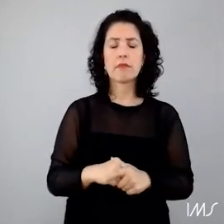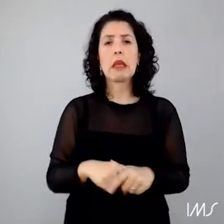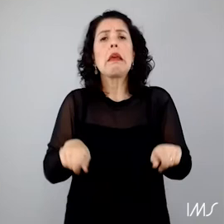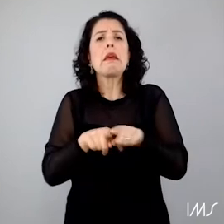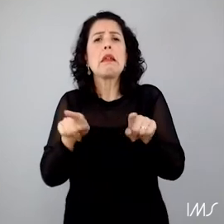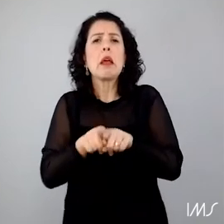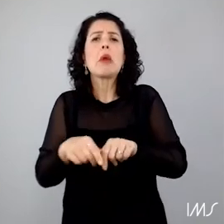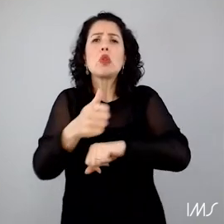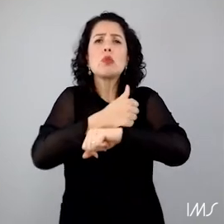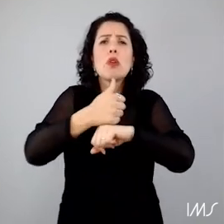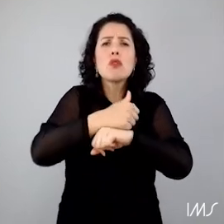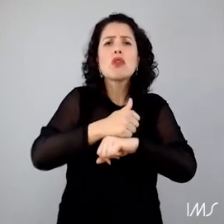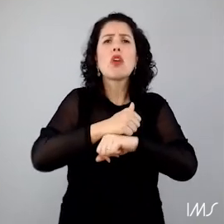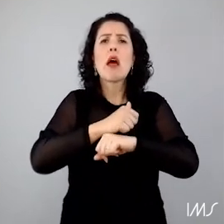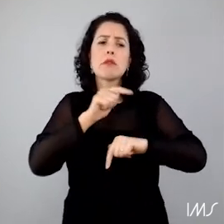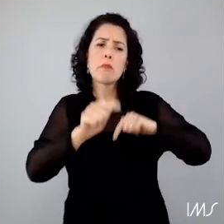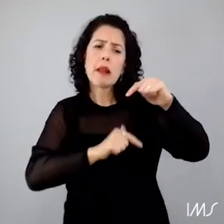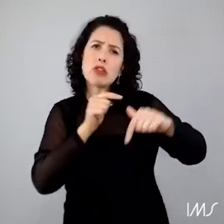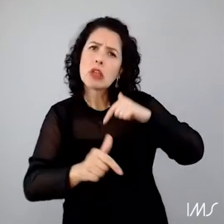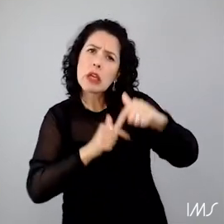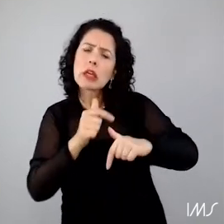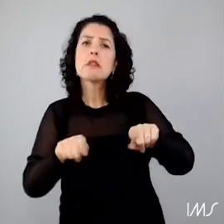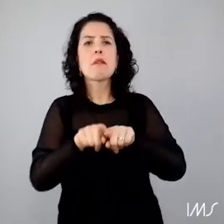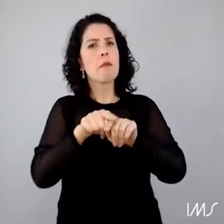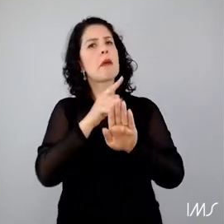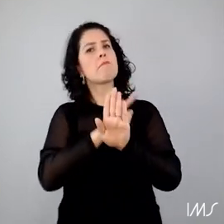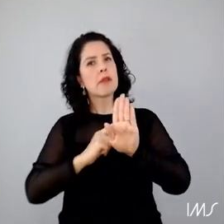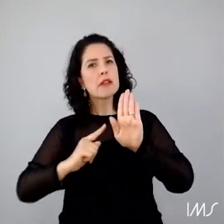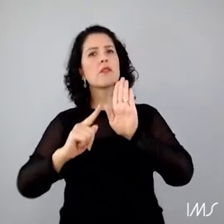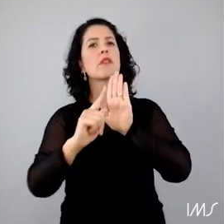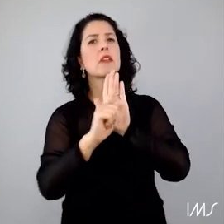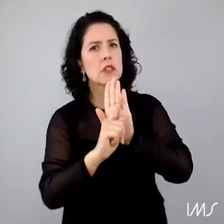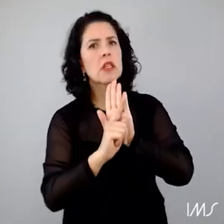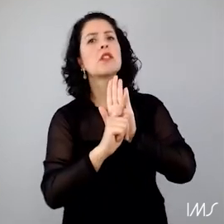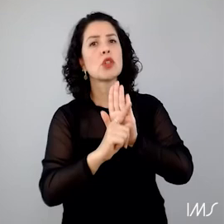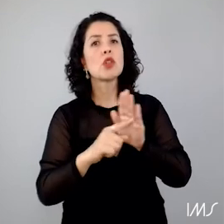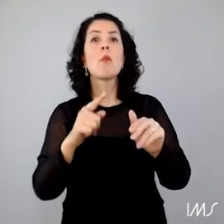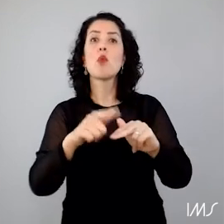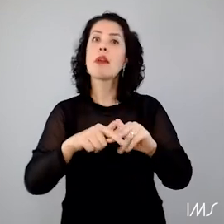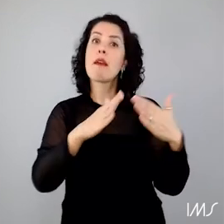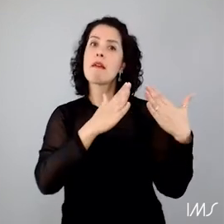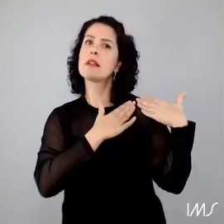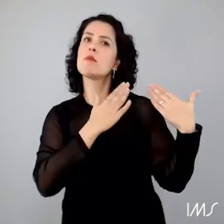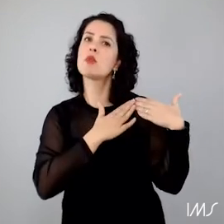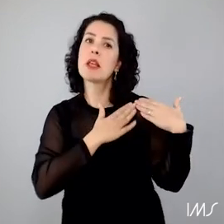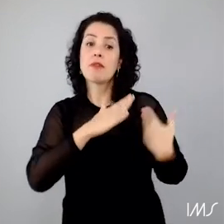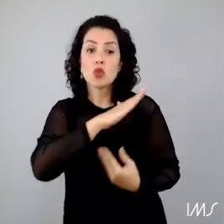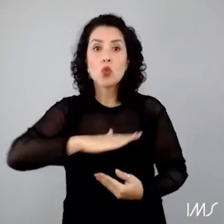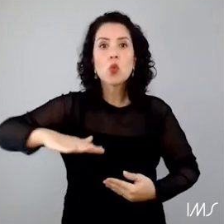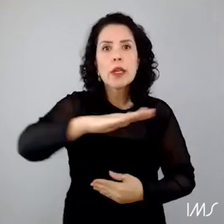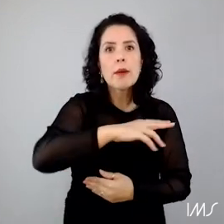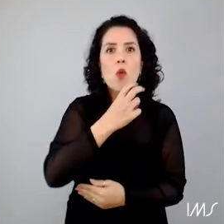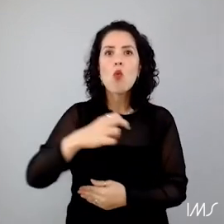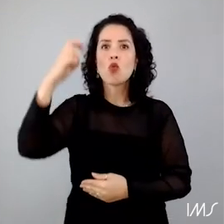praticantes, de um certo modo, que são, ao mesmo tempo, protagonistas também da construção do campo cultural da